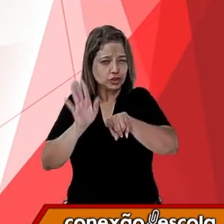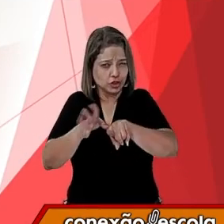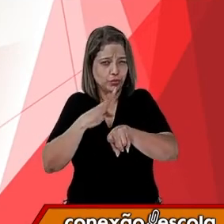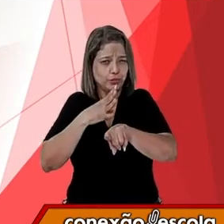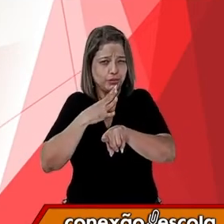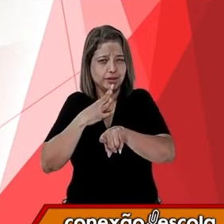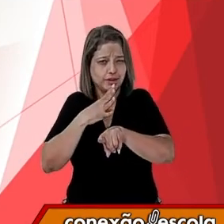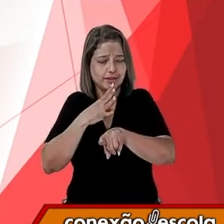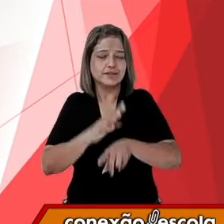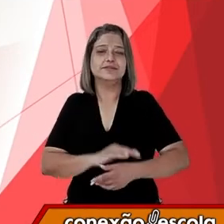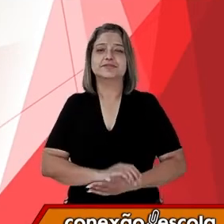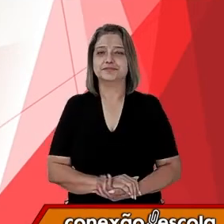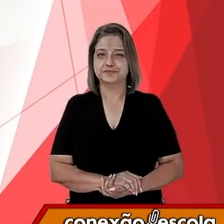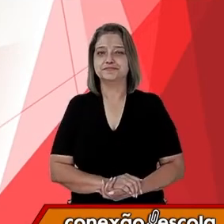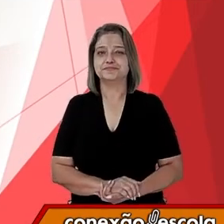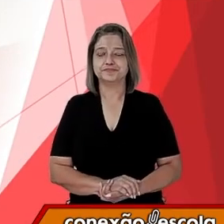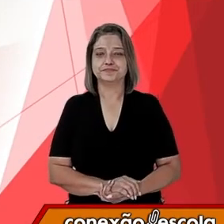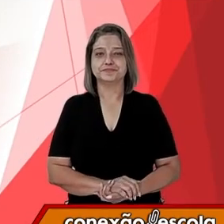usando o palmo?